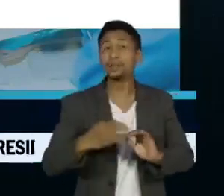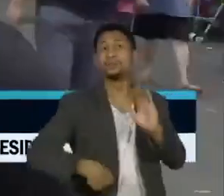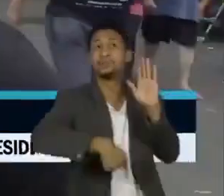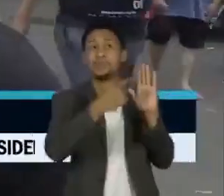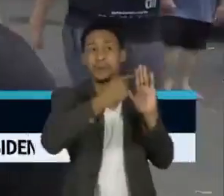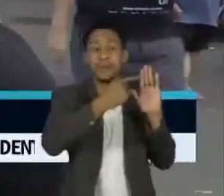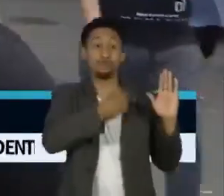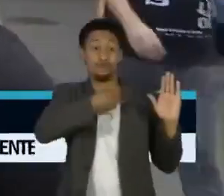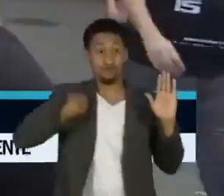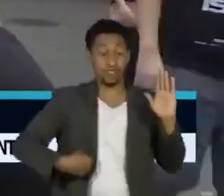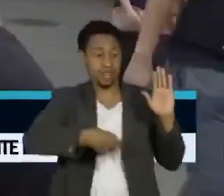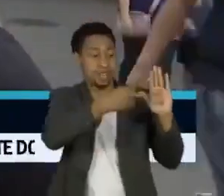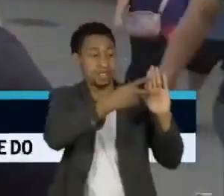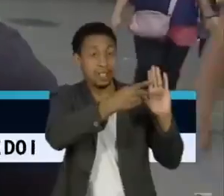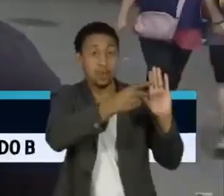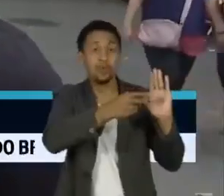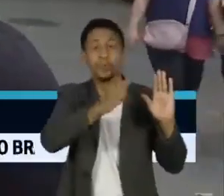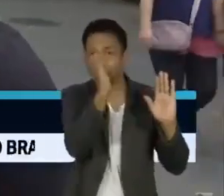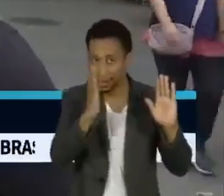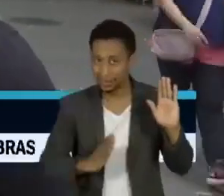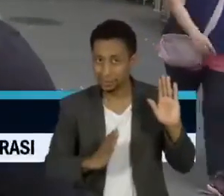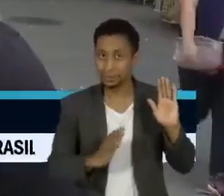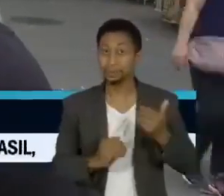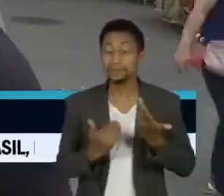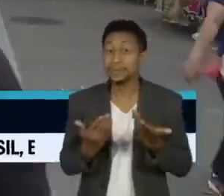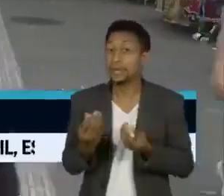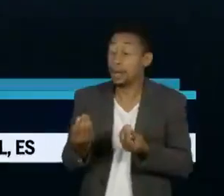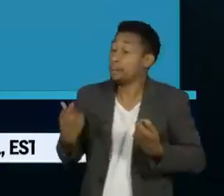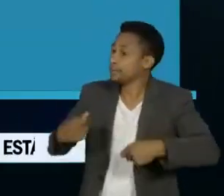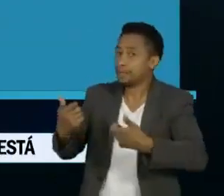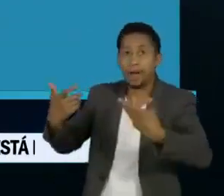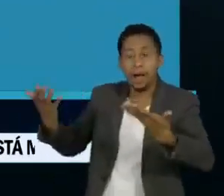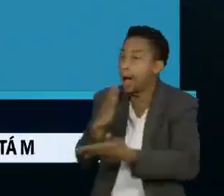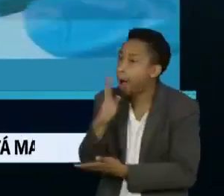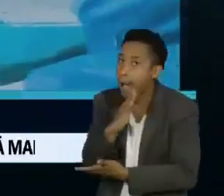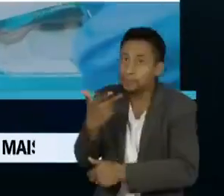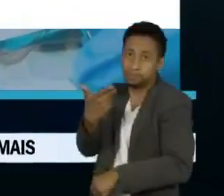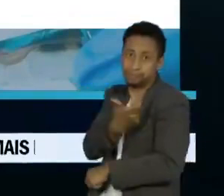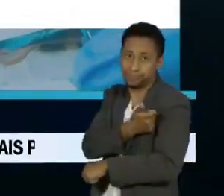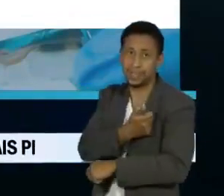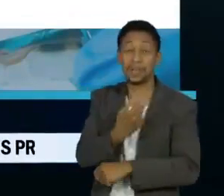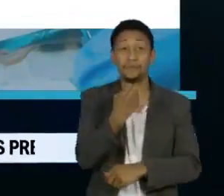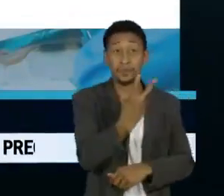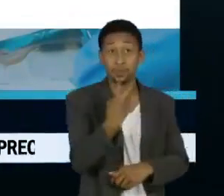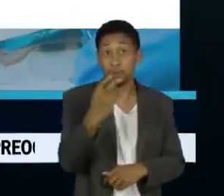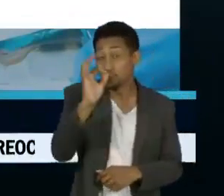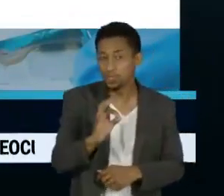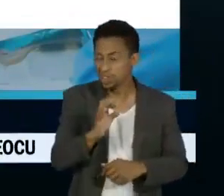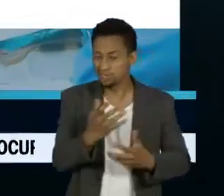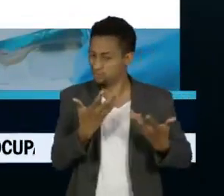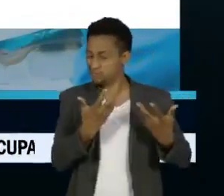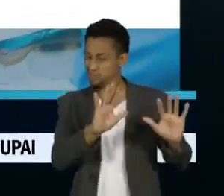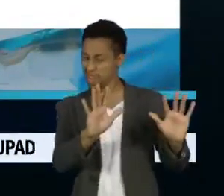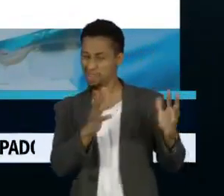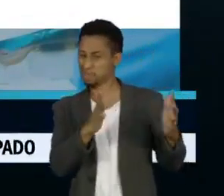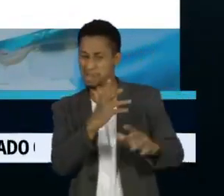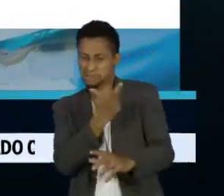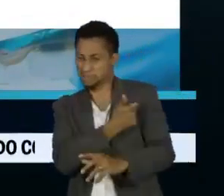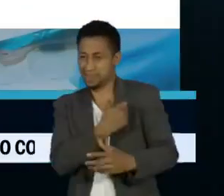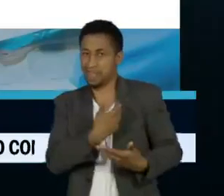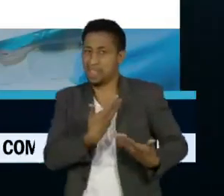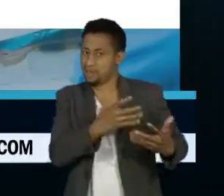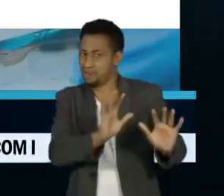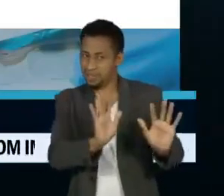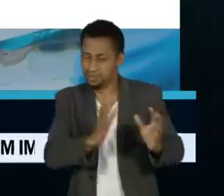da China. Estou contando para que chegue logo, quanto antes, né? Entre os 22% que não aceitariam se imunizar,